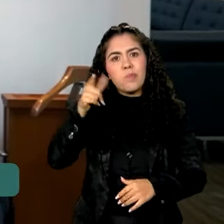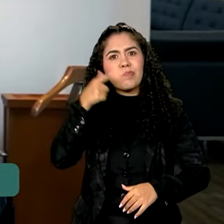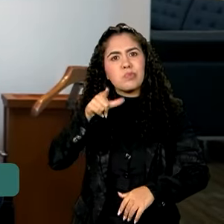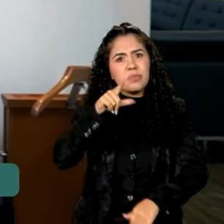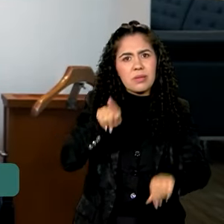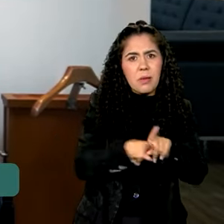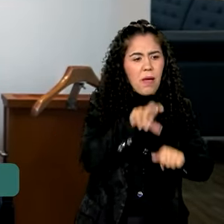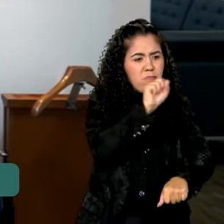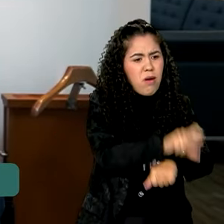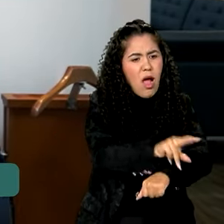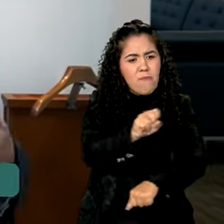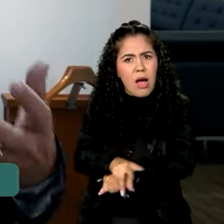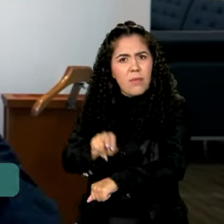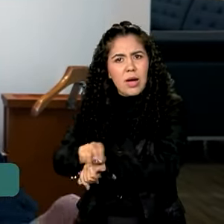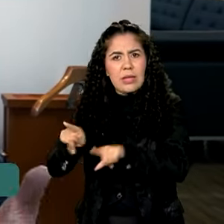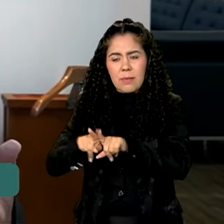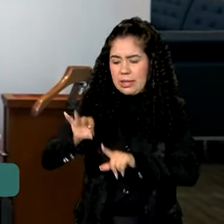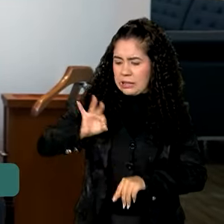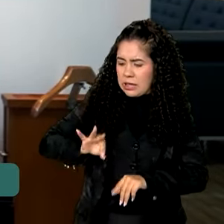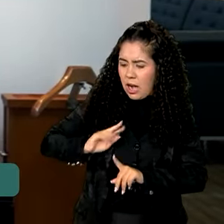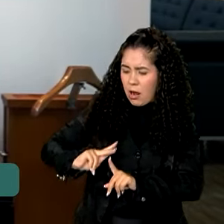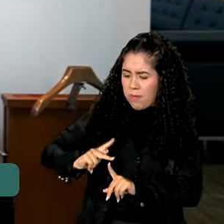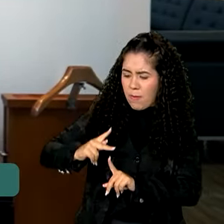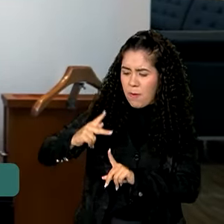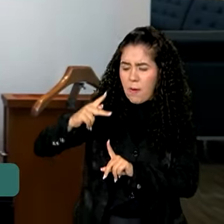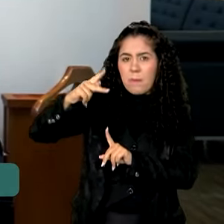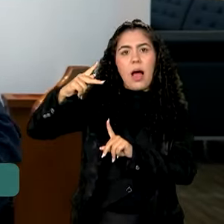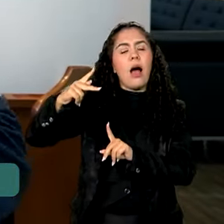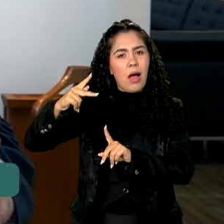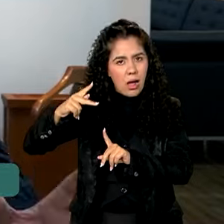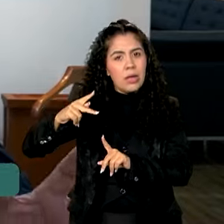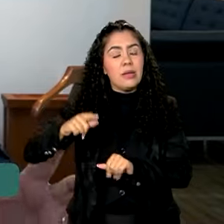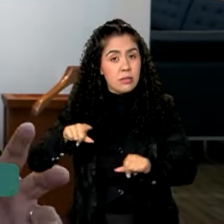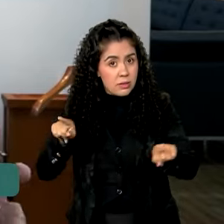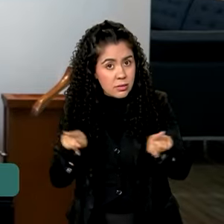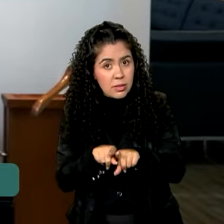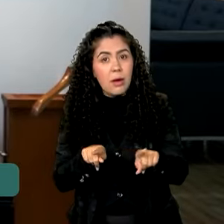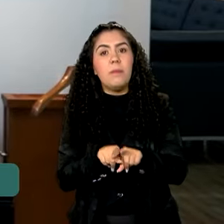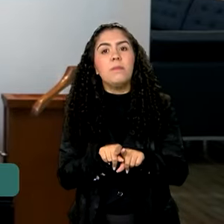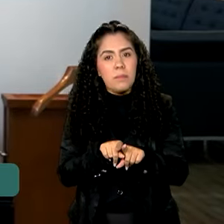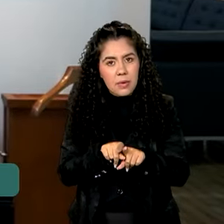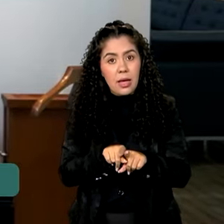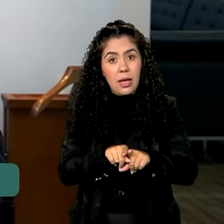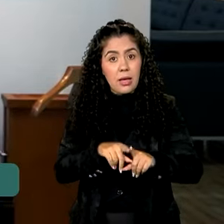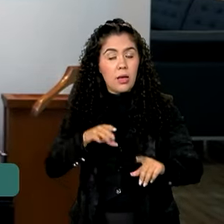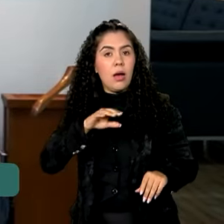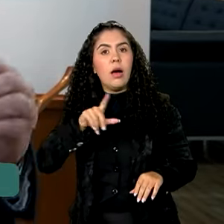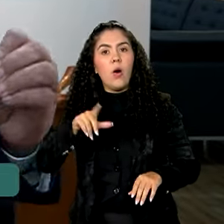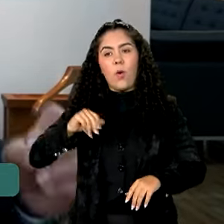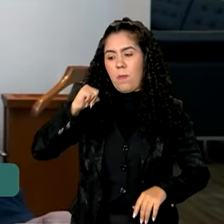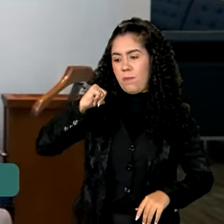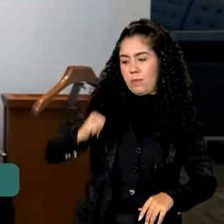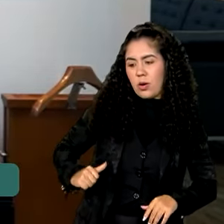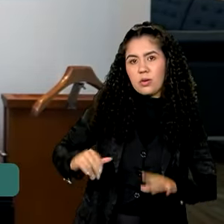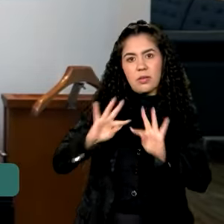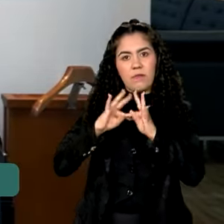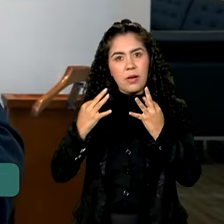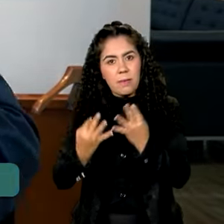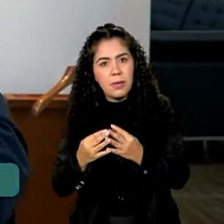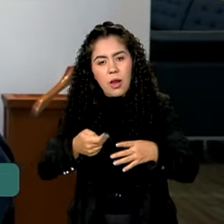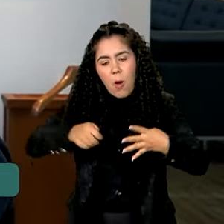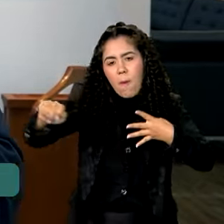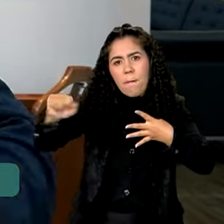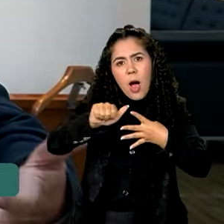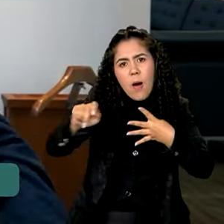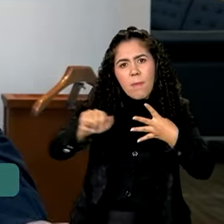crescimento da renda, o aumento do salário mínimo, mas também a transferência de renda. O Bolsa Família, o BPC,